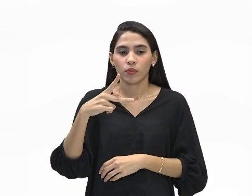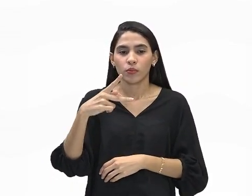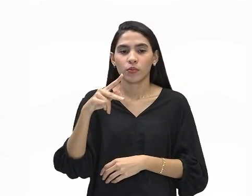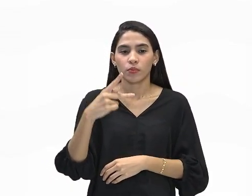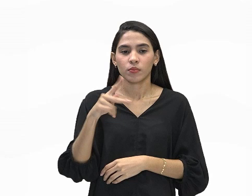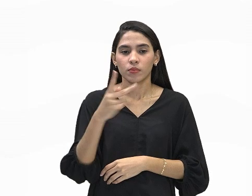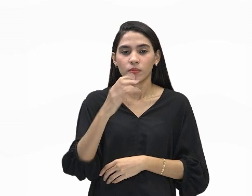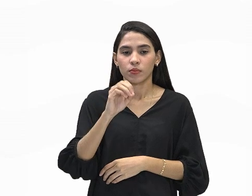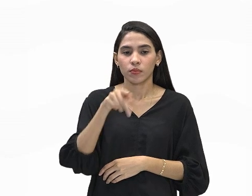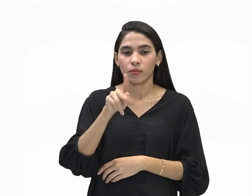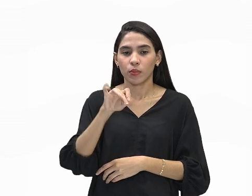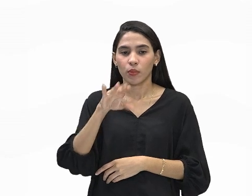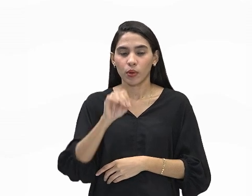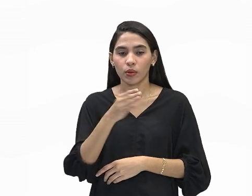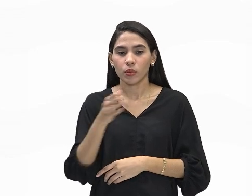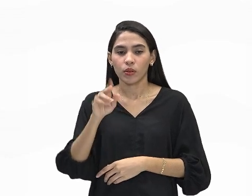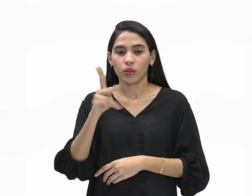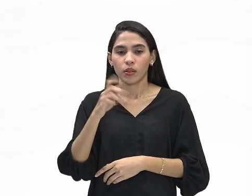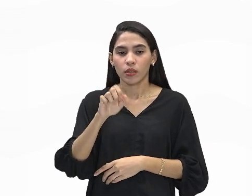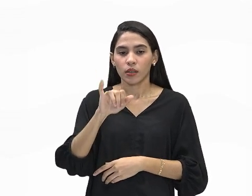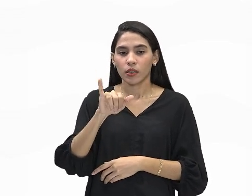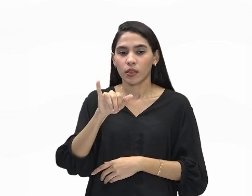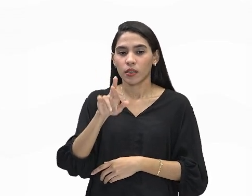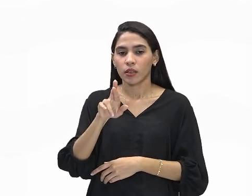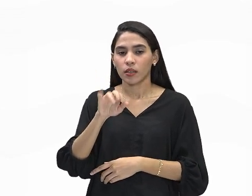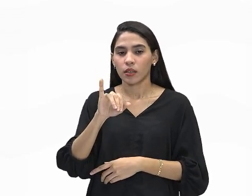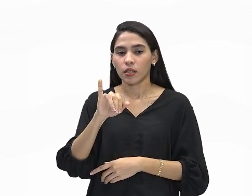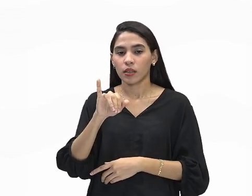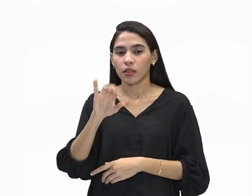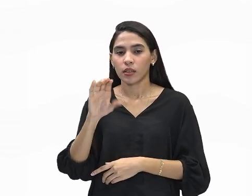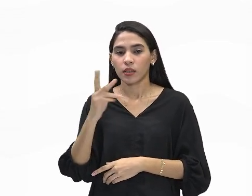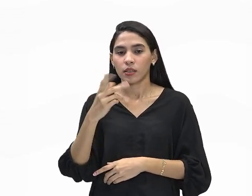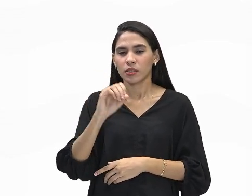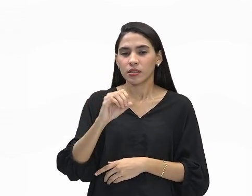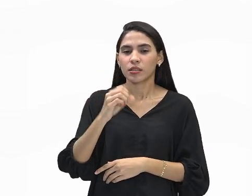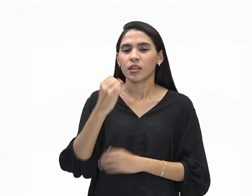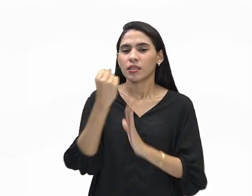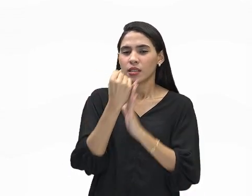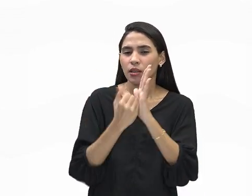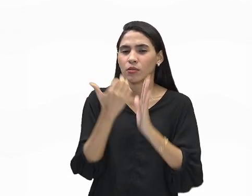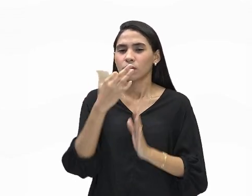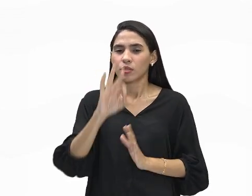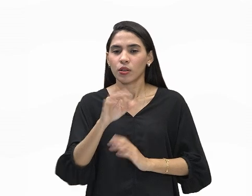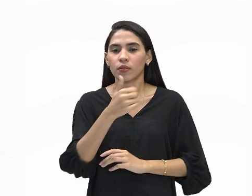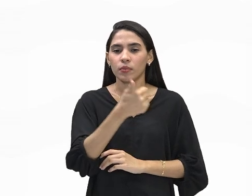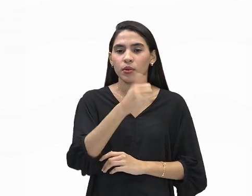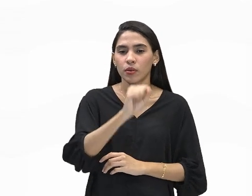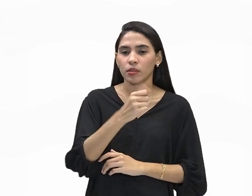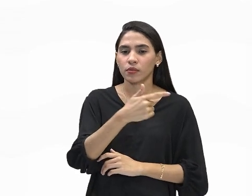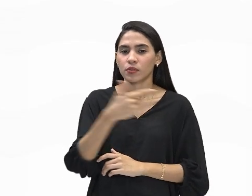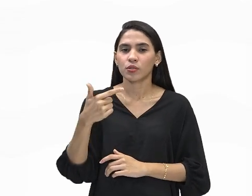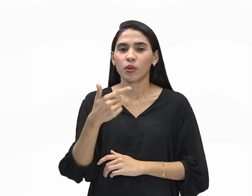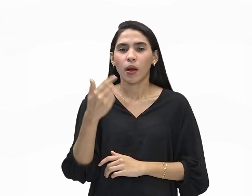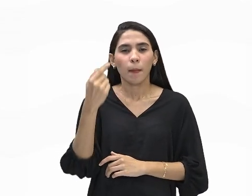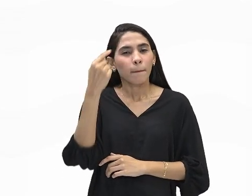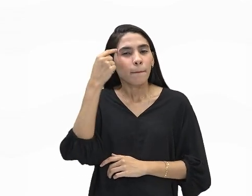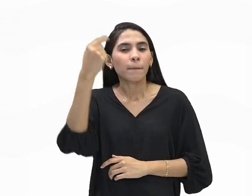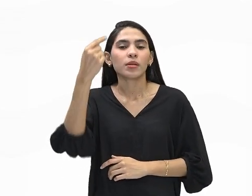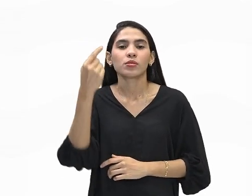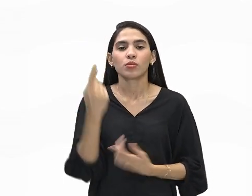Heinrich Claes, que no século XIX, ali, por volta de 1822, foi o cara que pensou